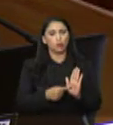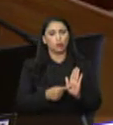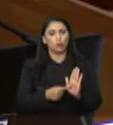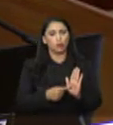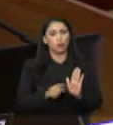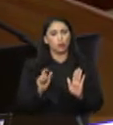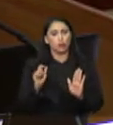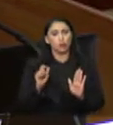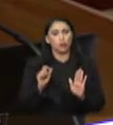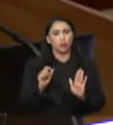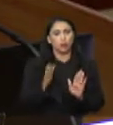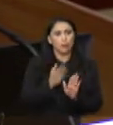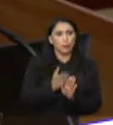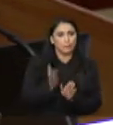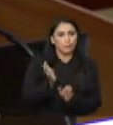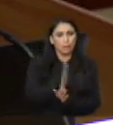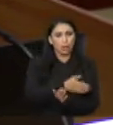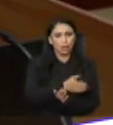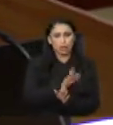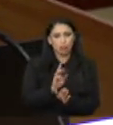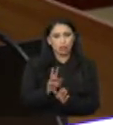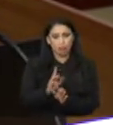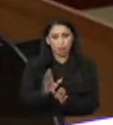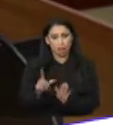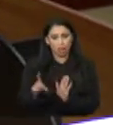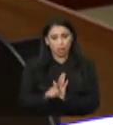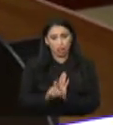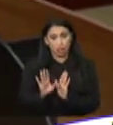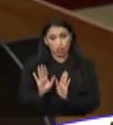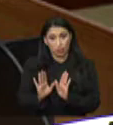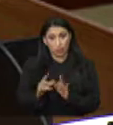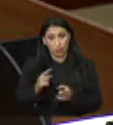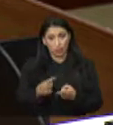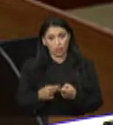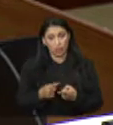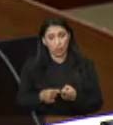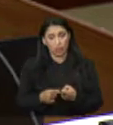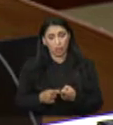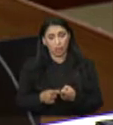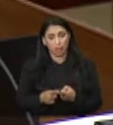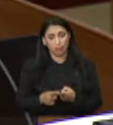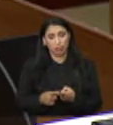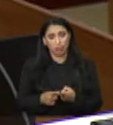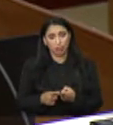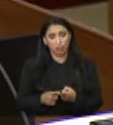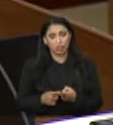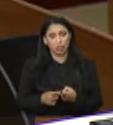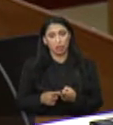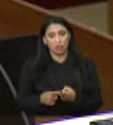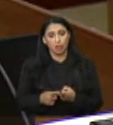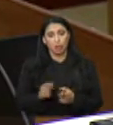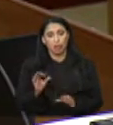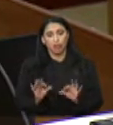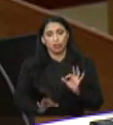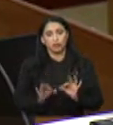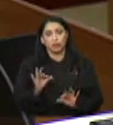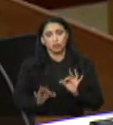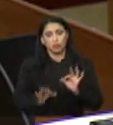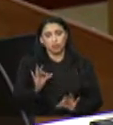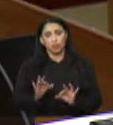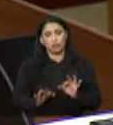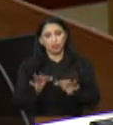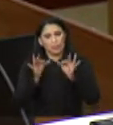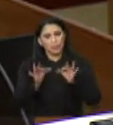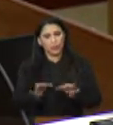Eu não trato como retroatividade da lei porque os atos jurídicos e de